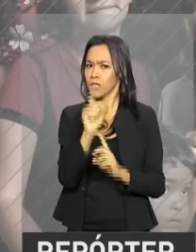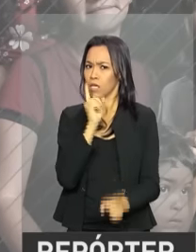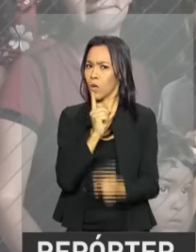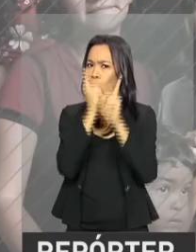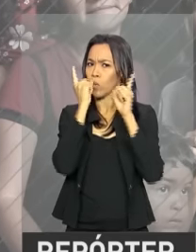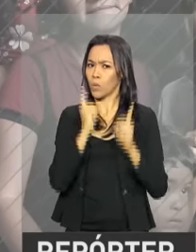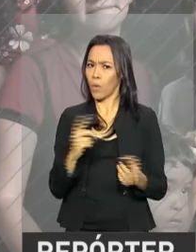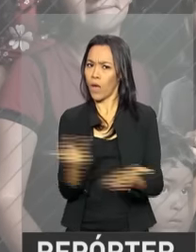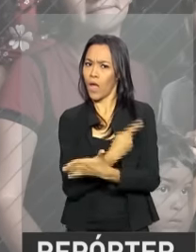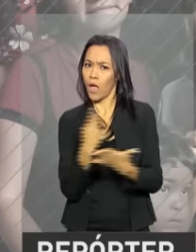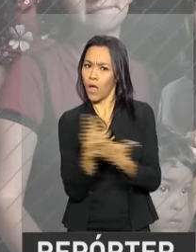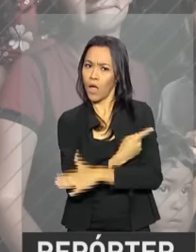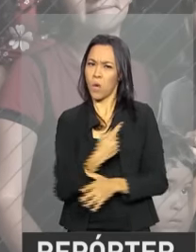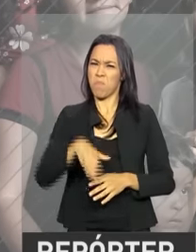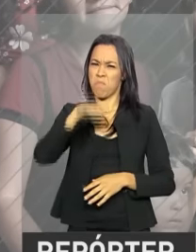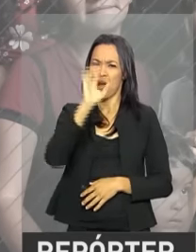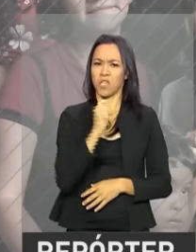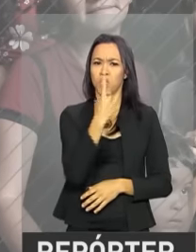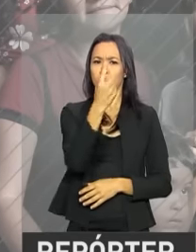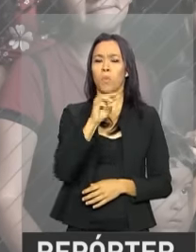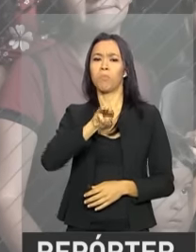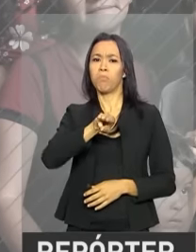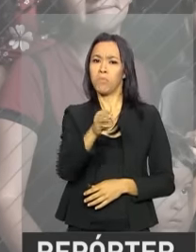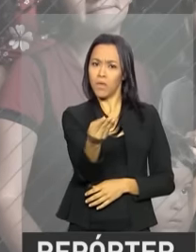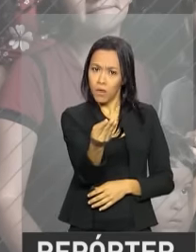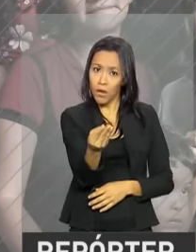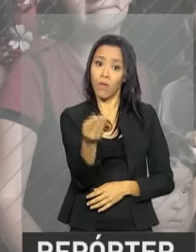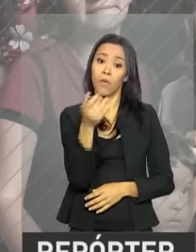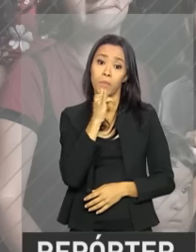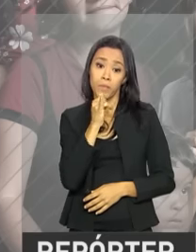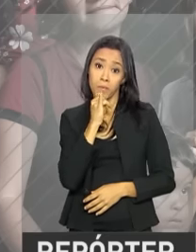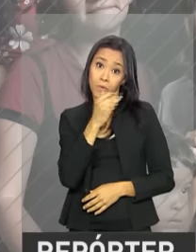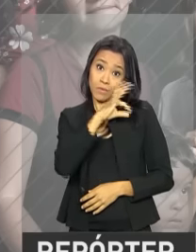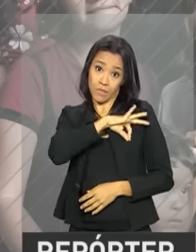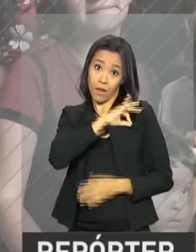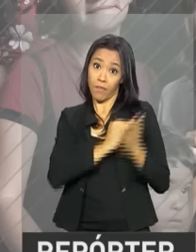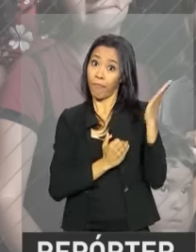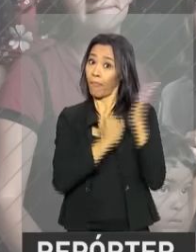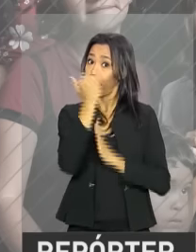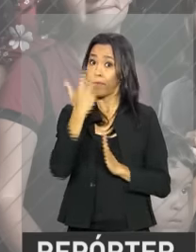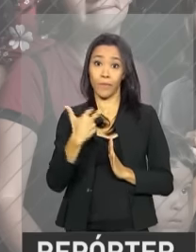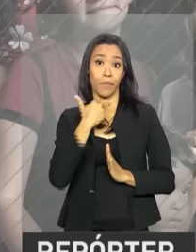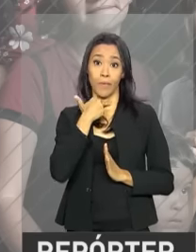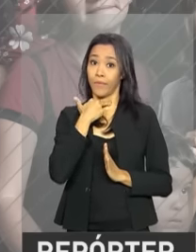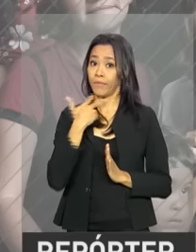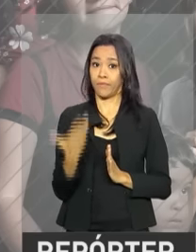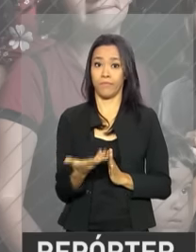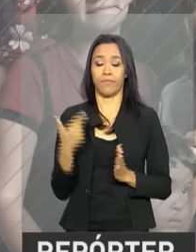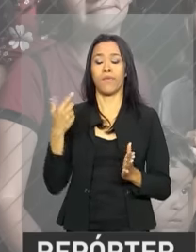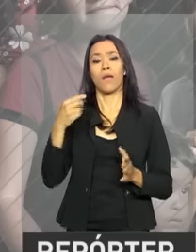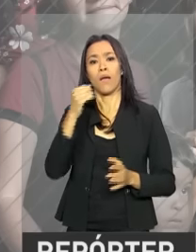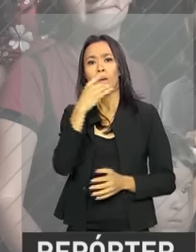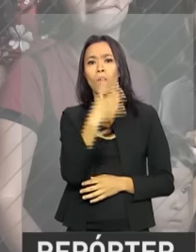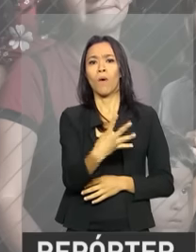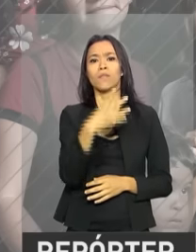inconsistência em mais de 1 milhão de benefícios como renda maior do que a prevista no programa